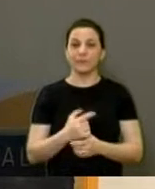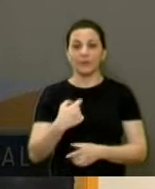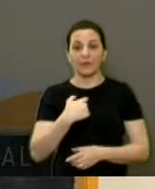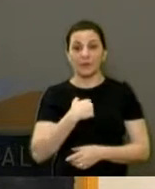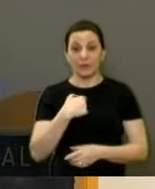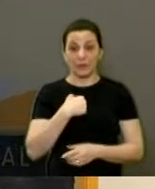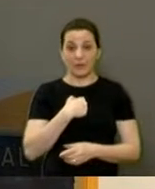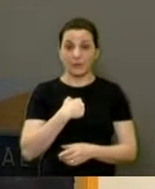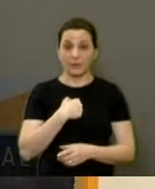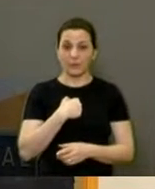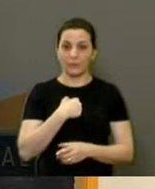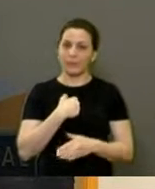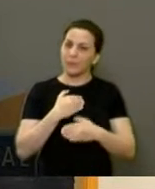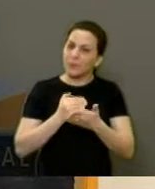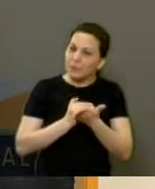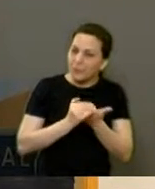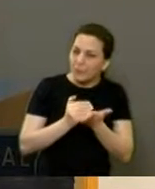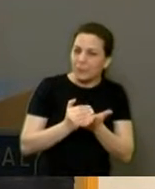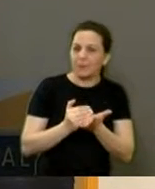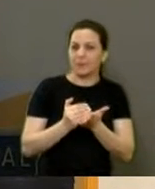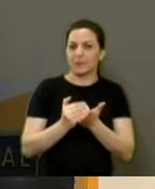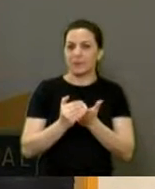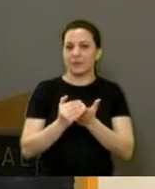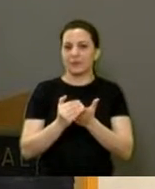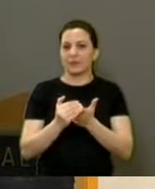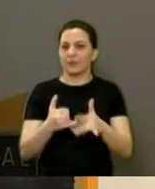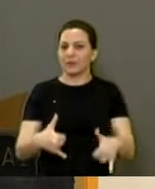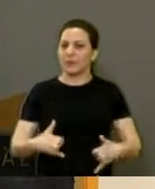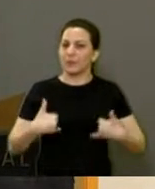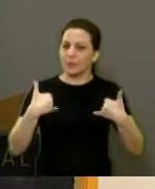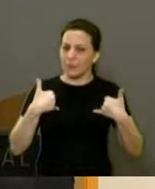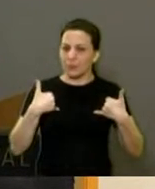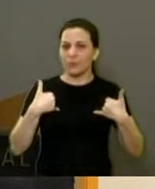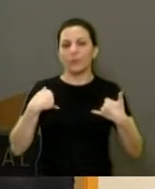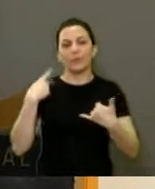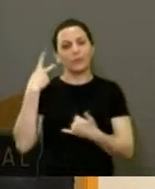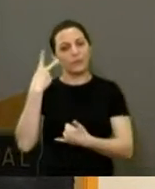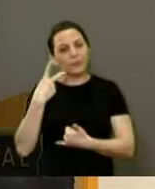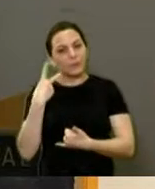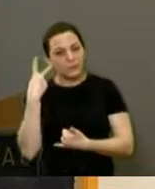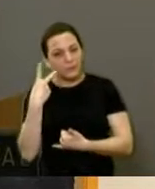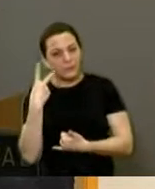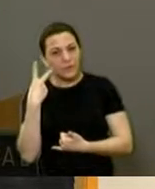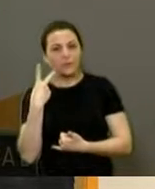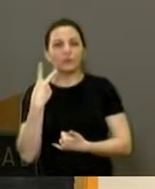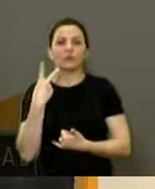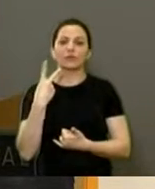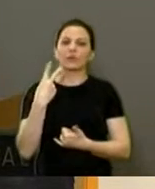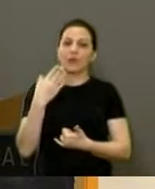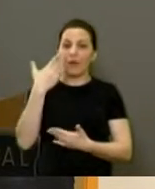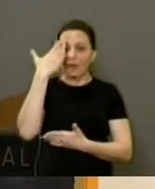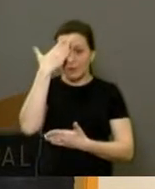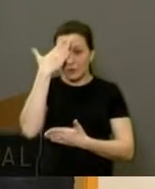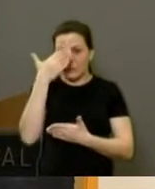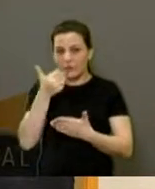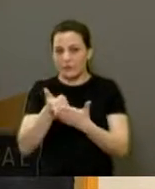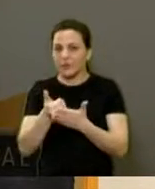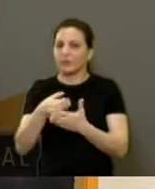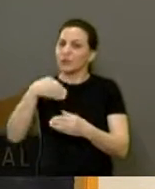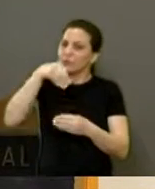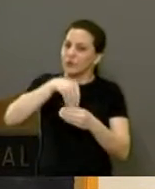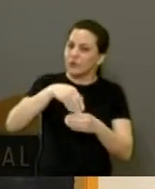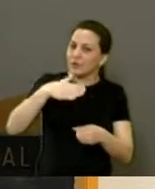Desde que eu estou aqui, desde que eu tive a honra de ter a confiança das pessoas que em mim